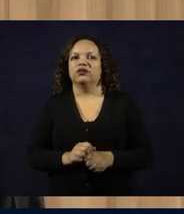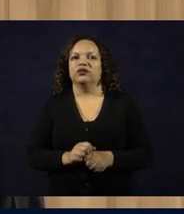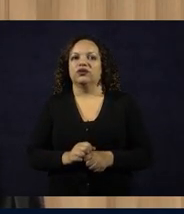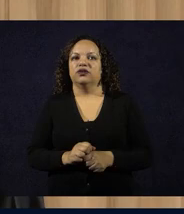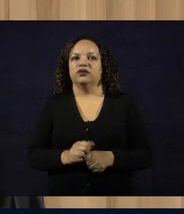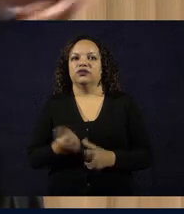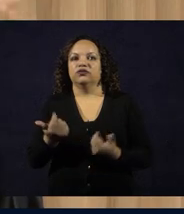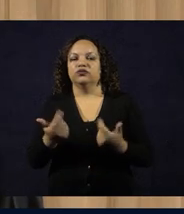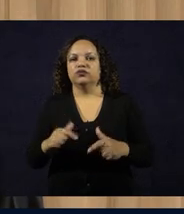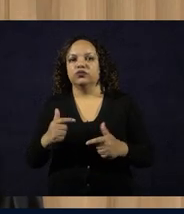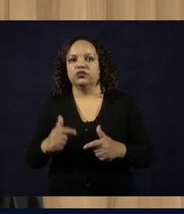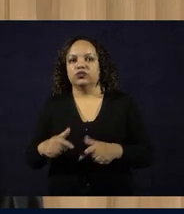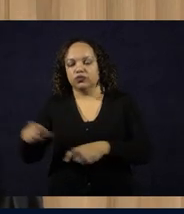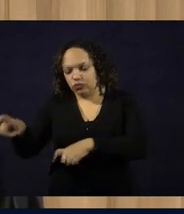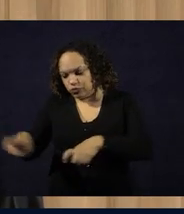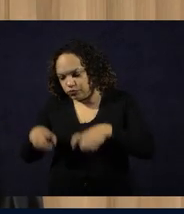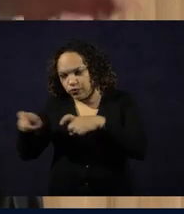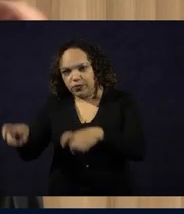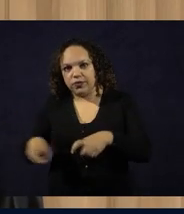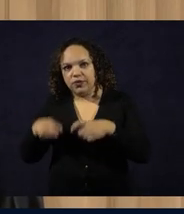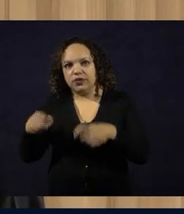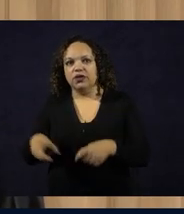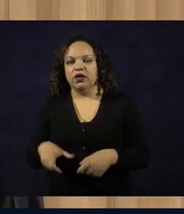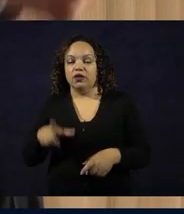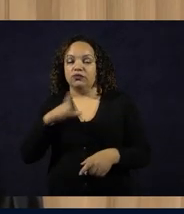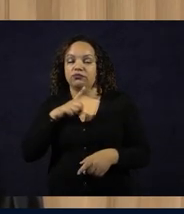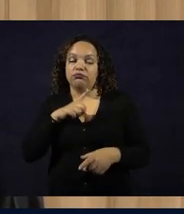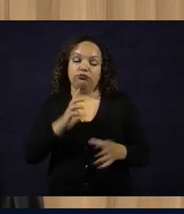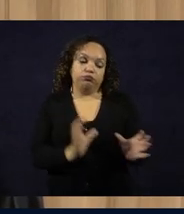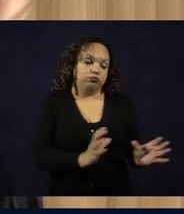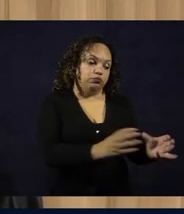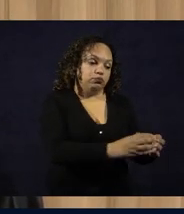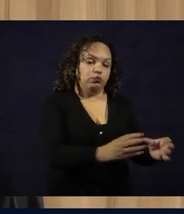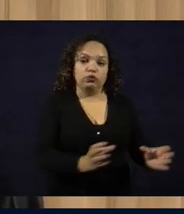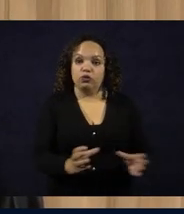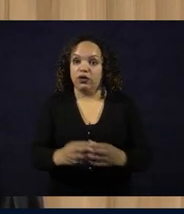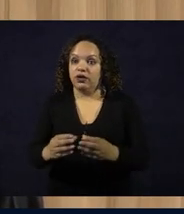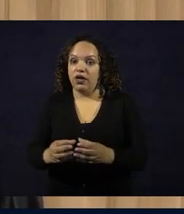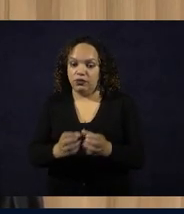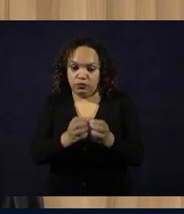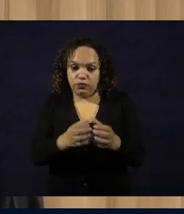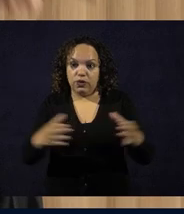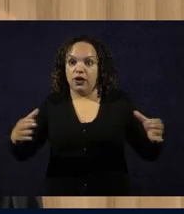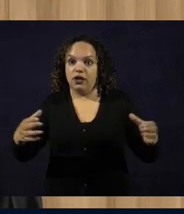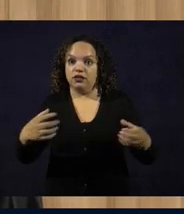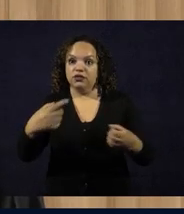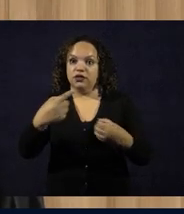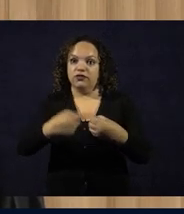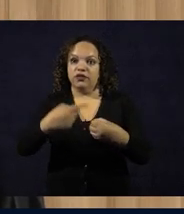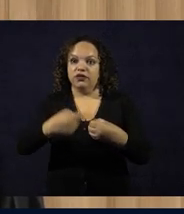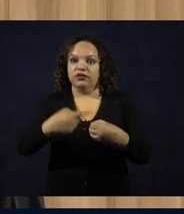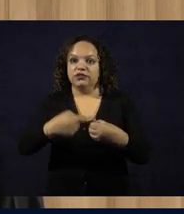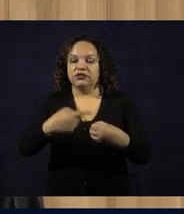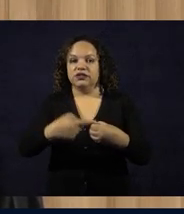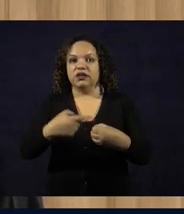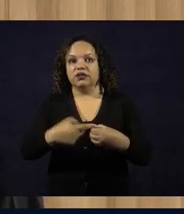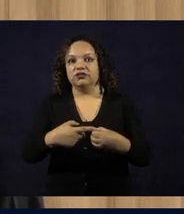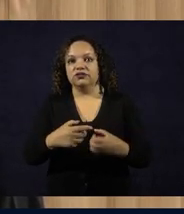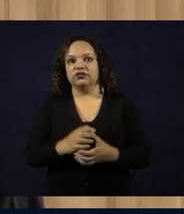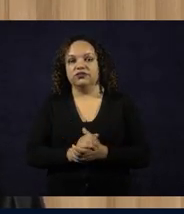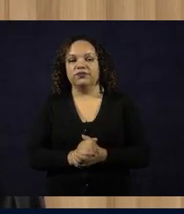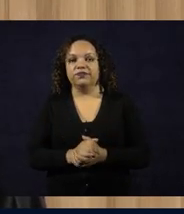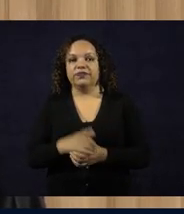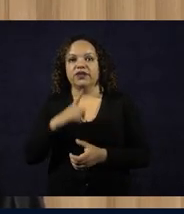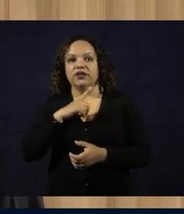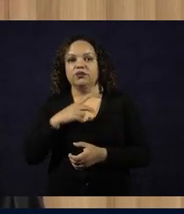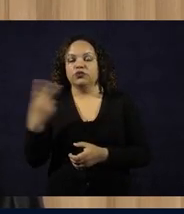fuçando a dagricultura da agropecuária se cria um Vilarejo isso cresce vira uma cidade a infraestrutura chega o asfalto chega para vocês ter uma ideia